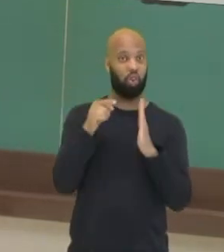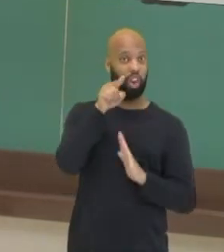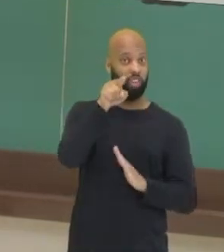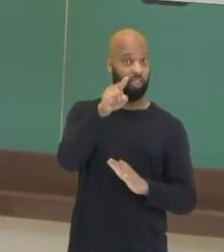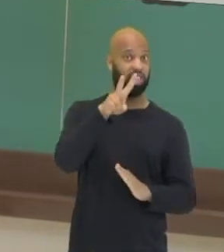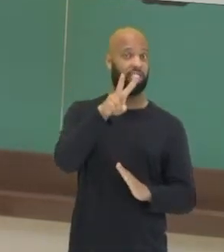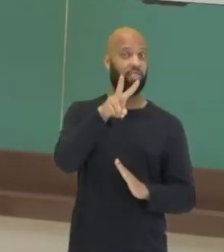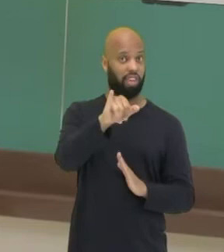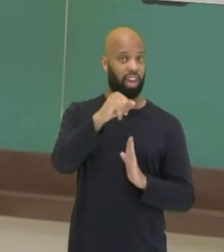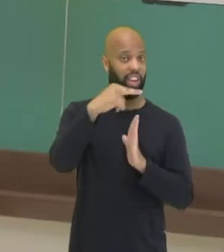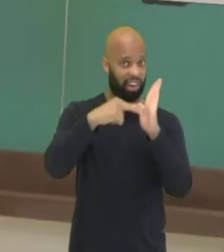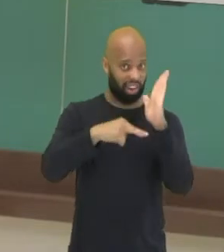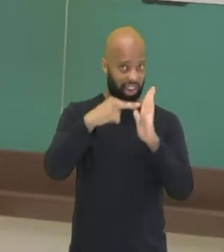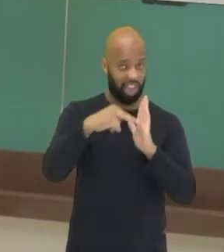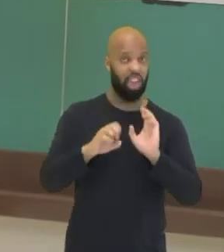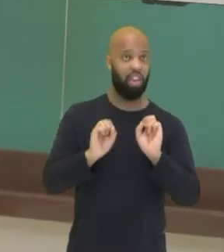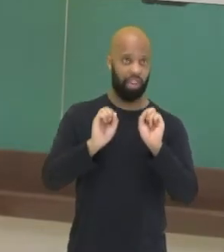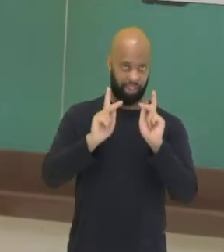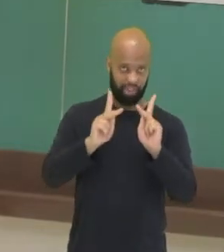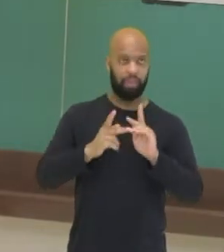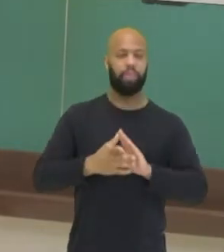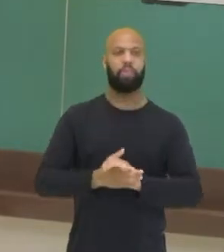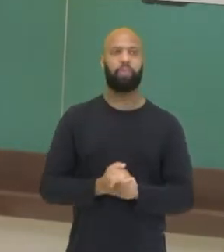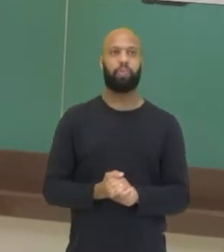que trata então este caos.